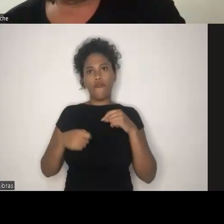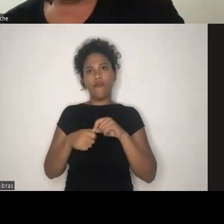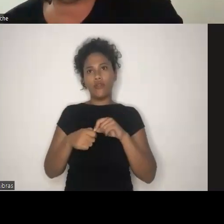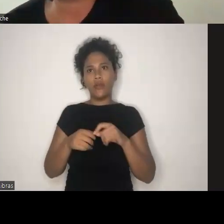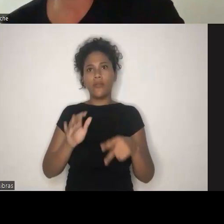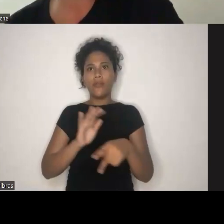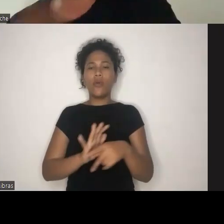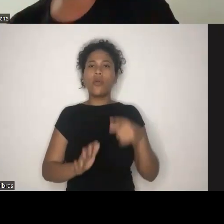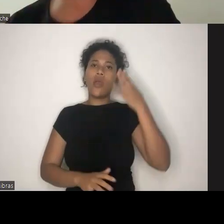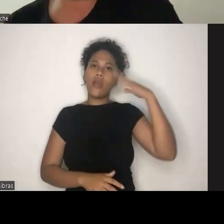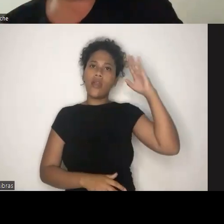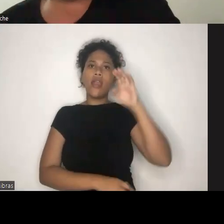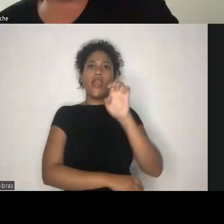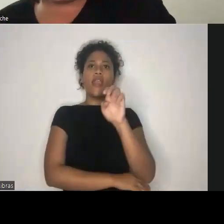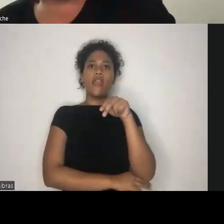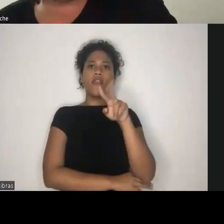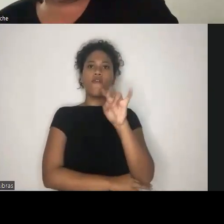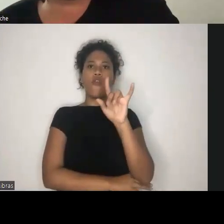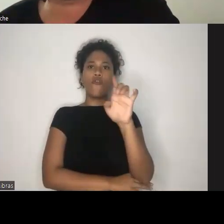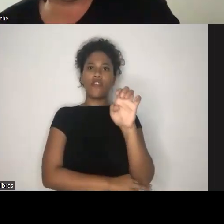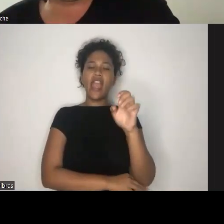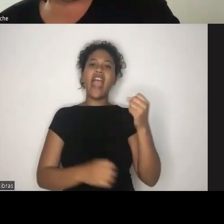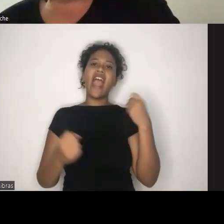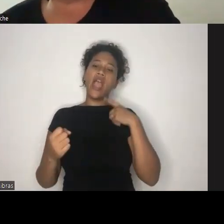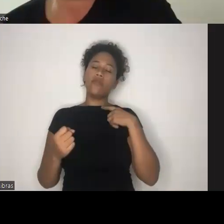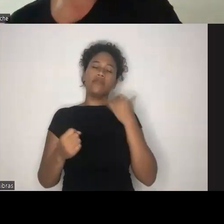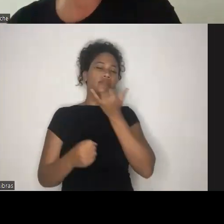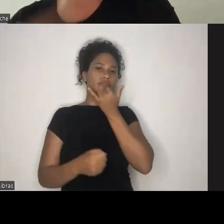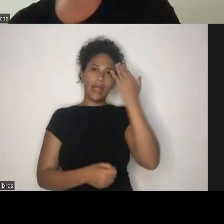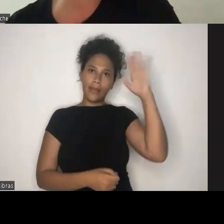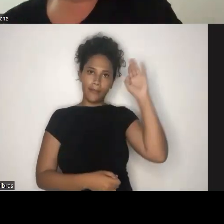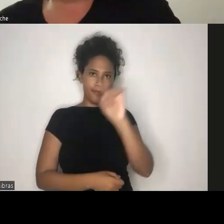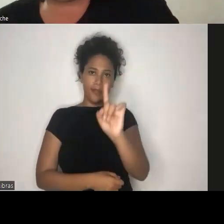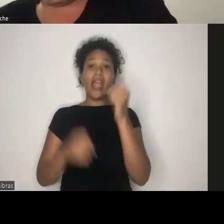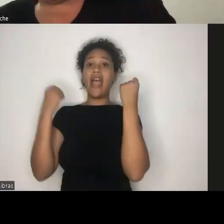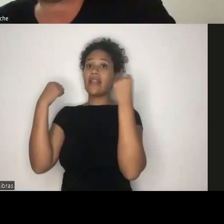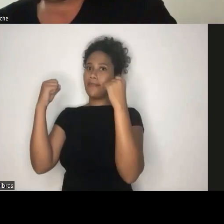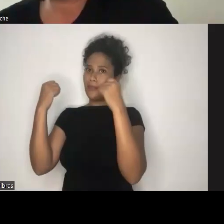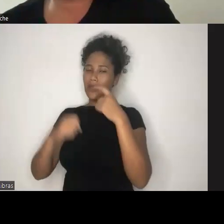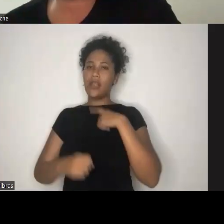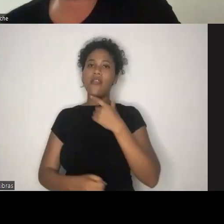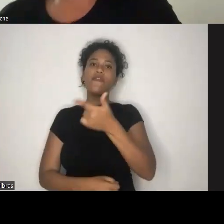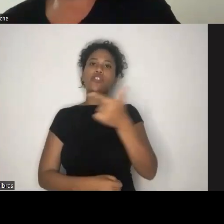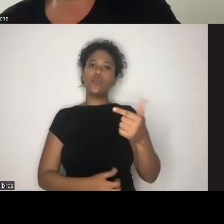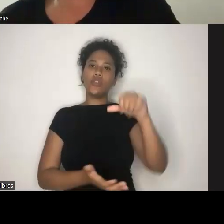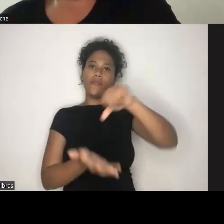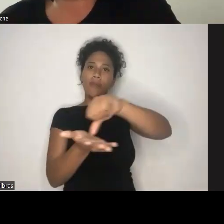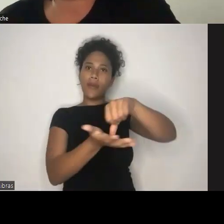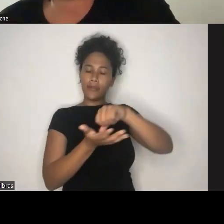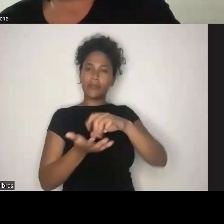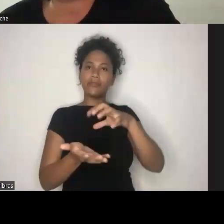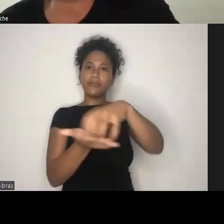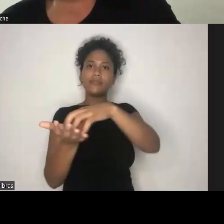envolve que é uma das academias que mais crescem no Brasil atualmente ela tá com 22 filiais e eu peguei o projeto